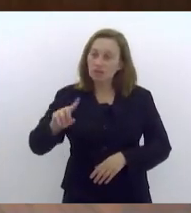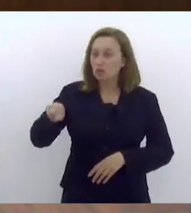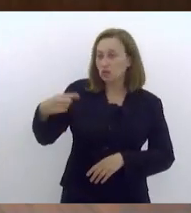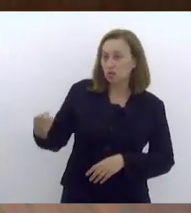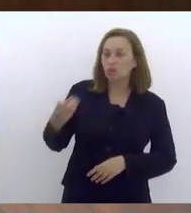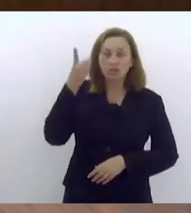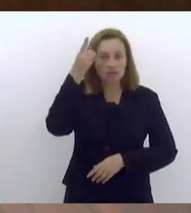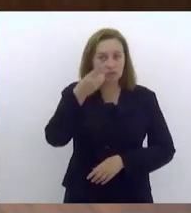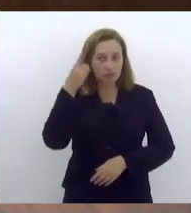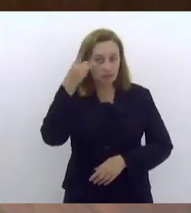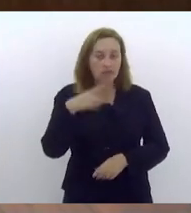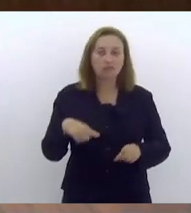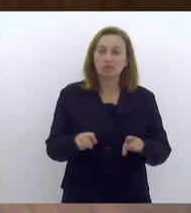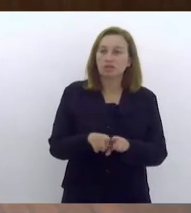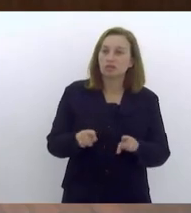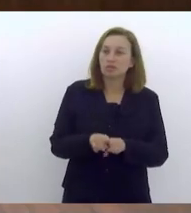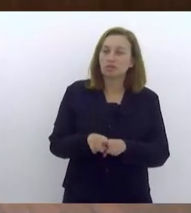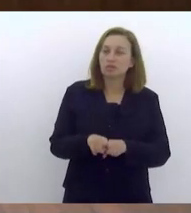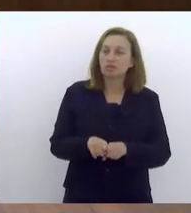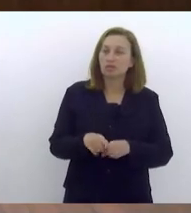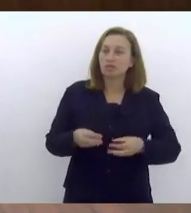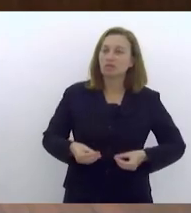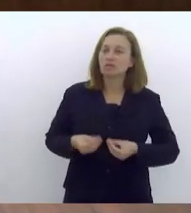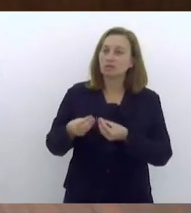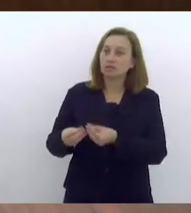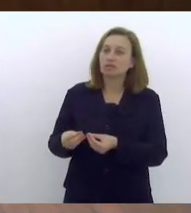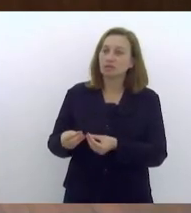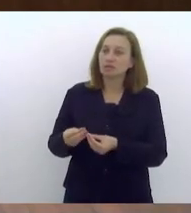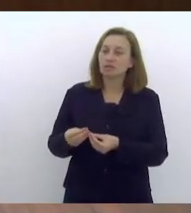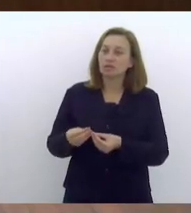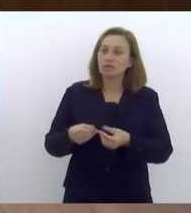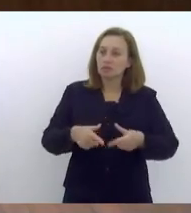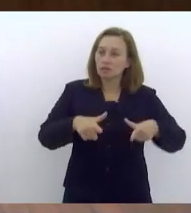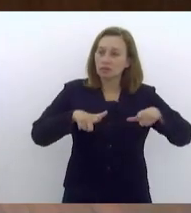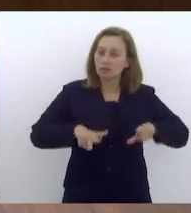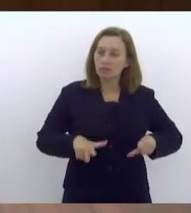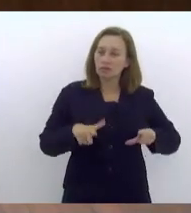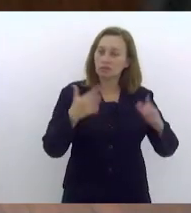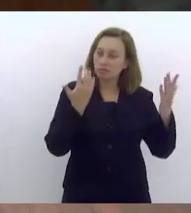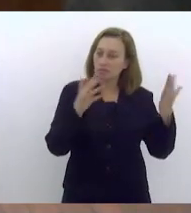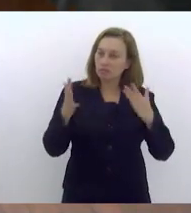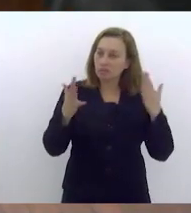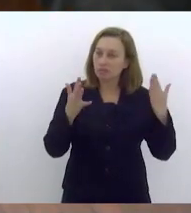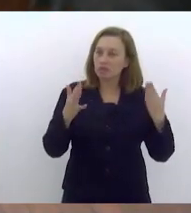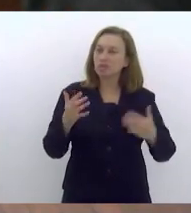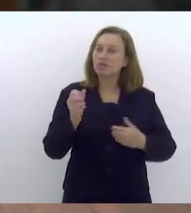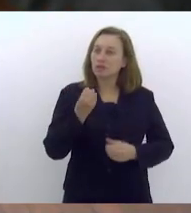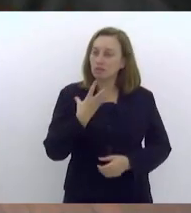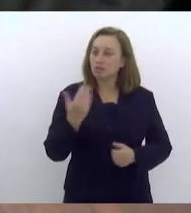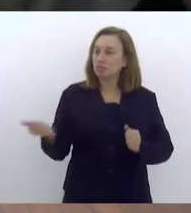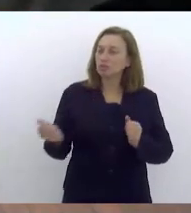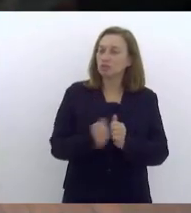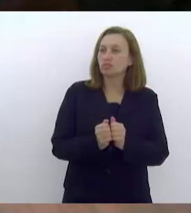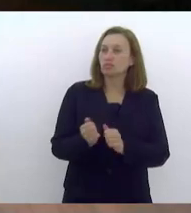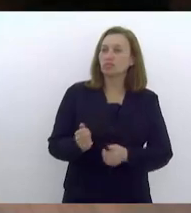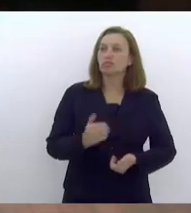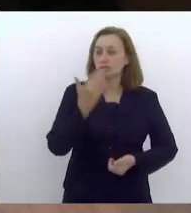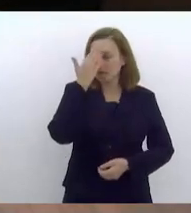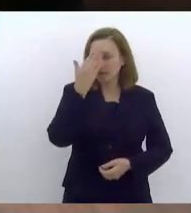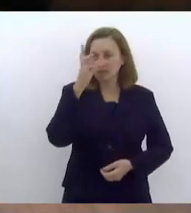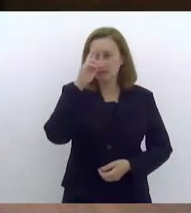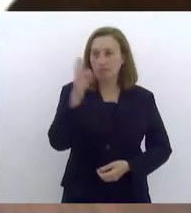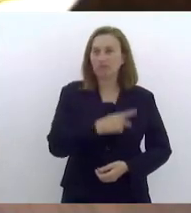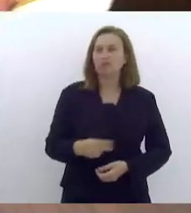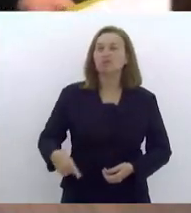deputados armamentistas, estão concedendo para você a moção de congratulação e louvor. Tá bom, meu irmão? Tamo junto, tá? Muito obrigado,